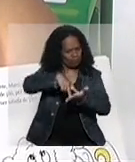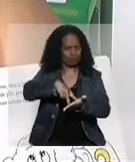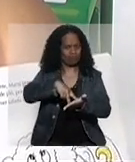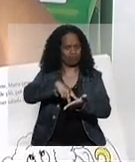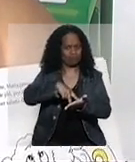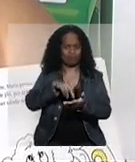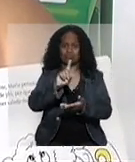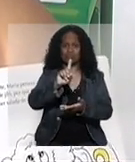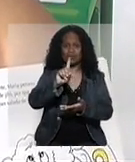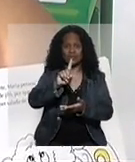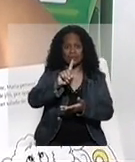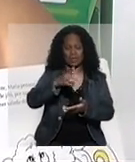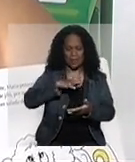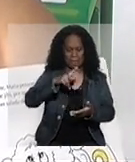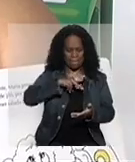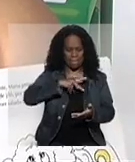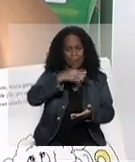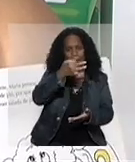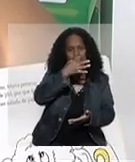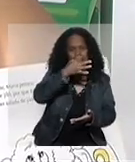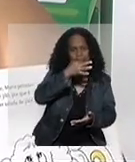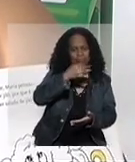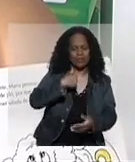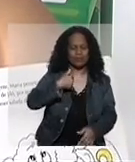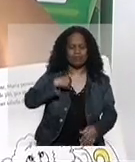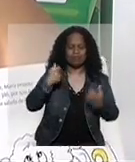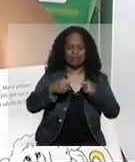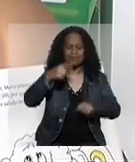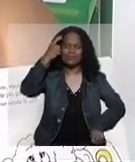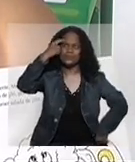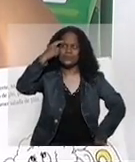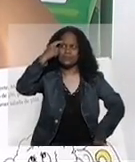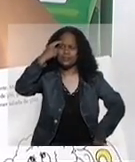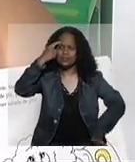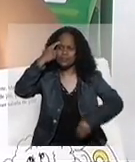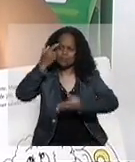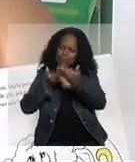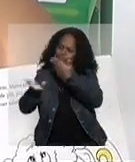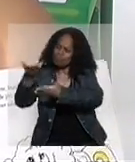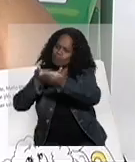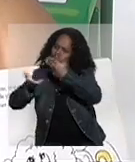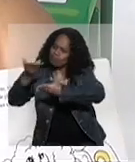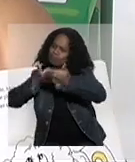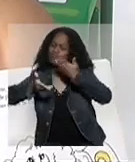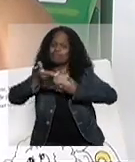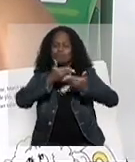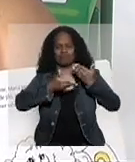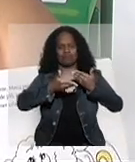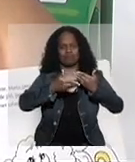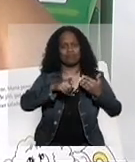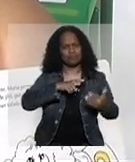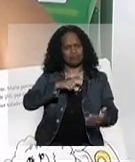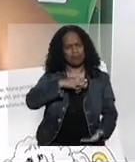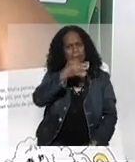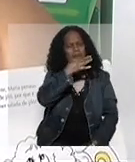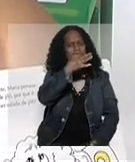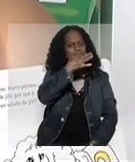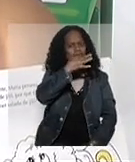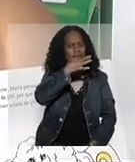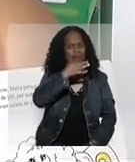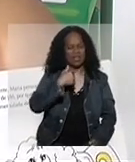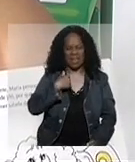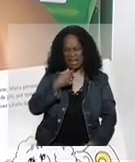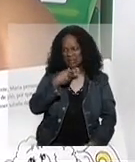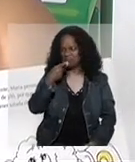postura, de não ser Maria vai com as outras, de pensar, de refletir e de debater. E muitas vezes acontece isso, né? A gente tem uma opinião e